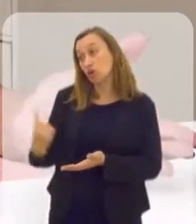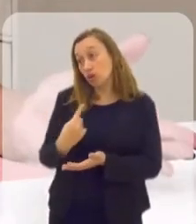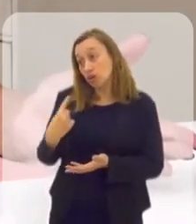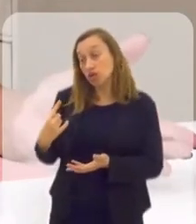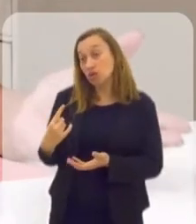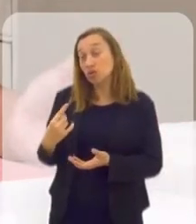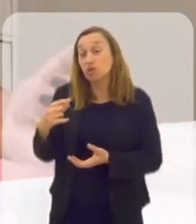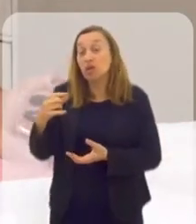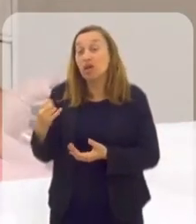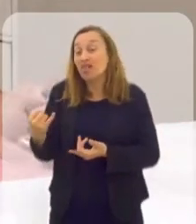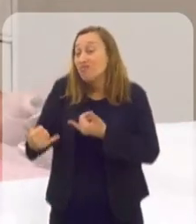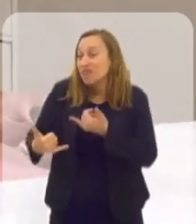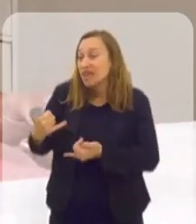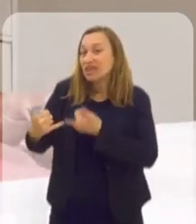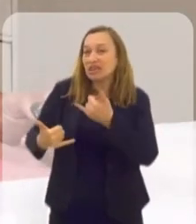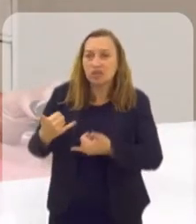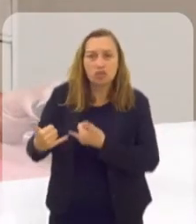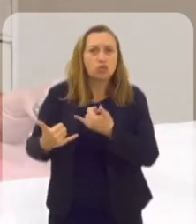brincando,